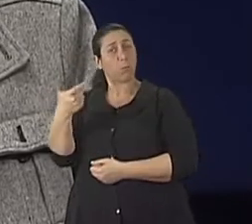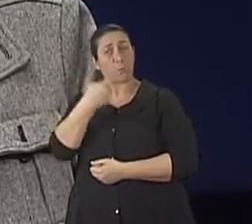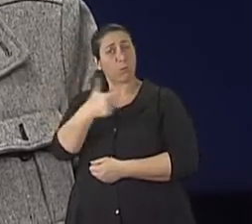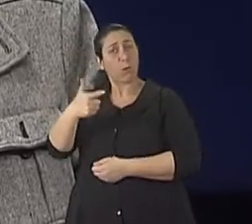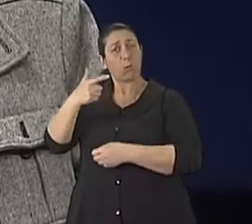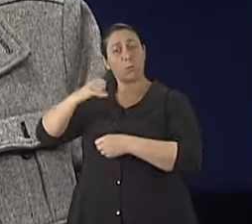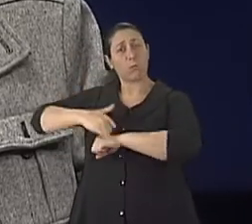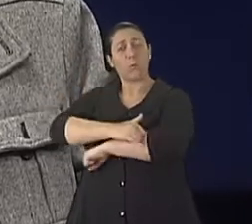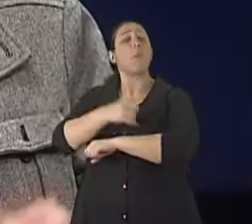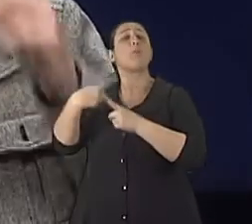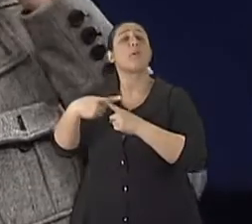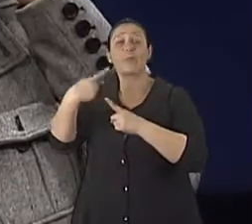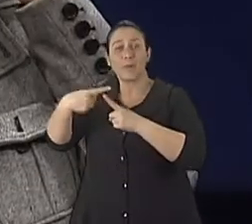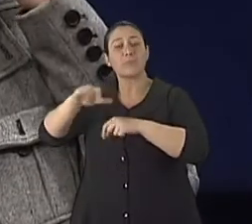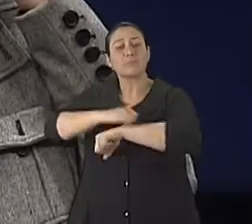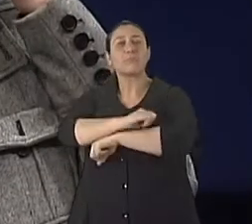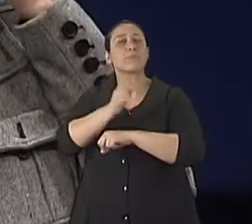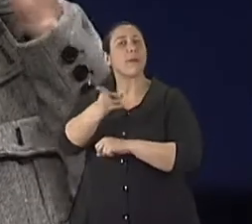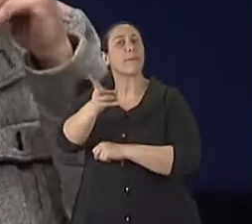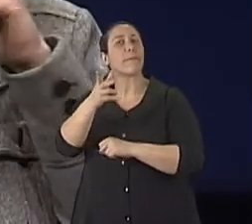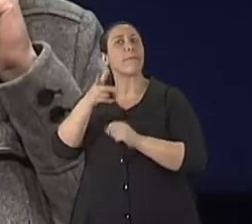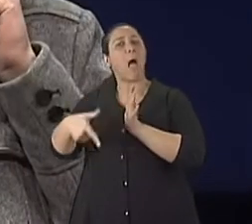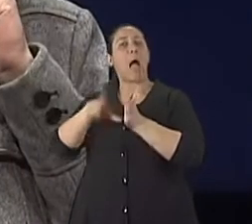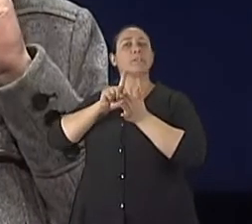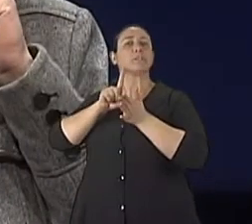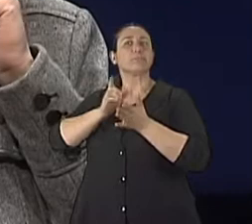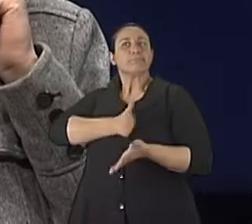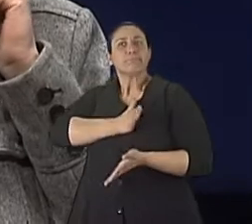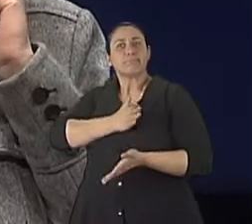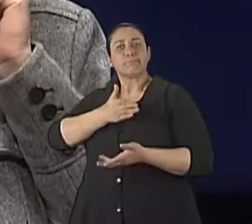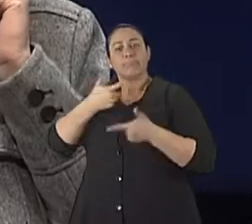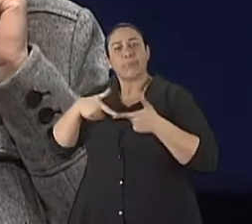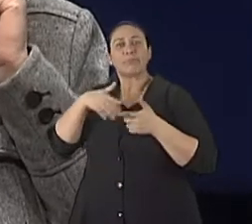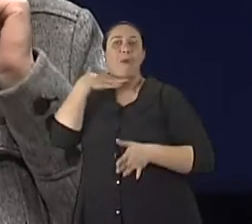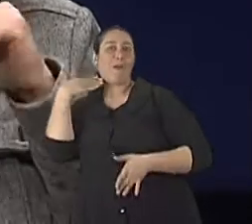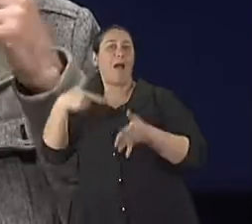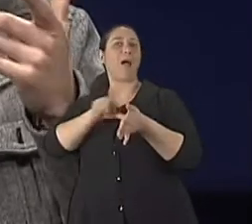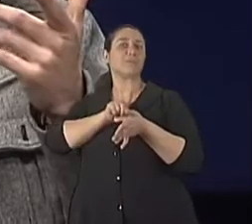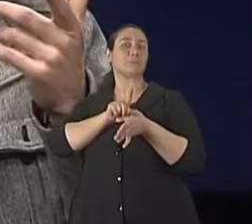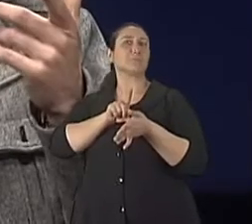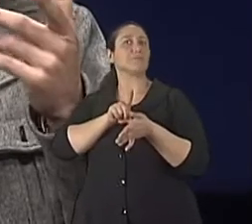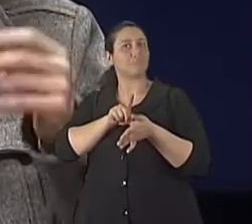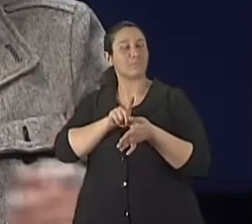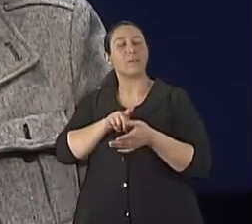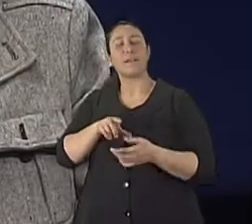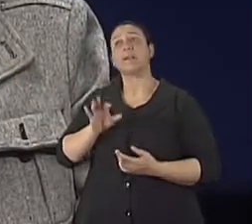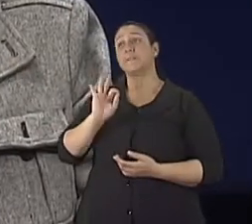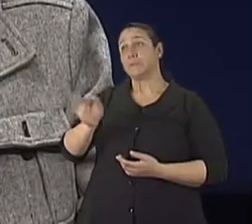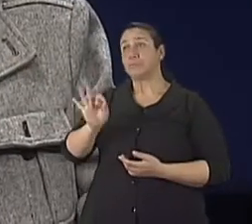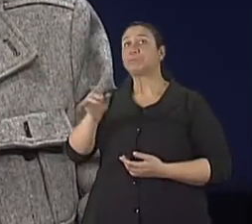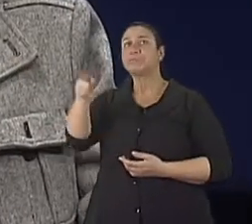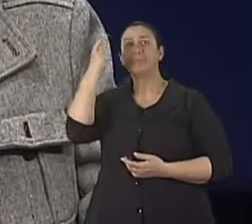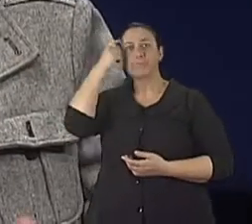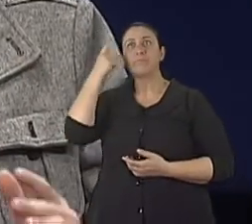diferente é mais uma coisa que a gente não se dá conta é hoje os problemas de coluna sentem o impacto sócio econômico muito grande na atualidade com